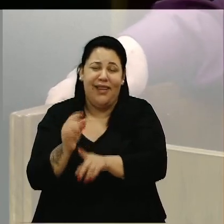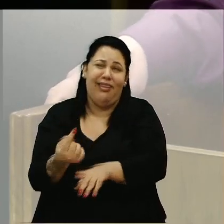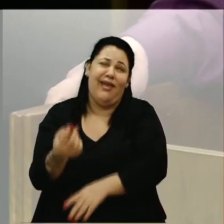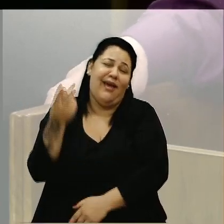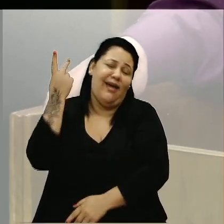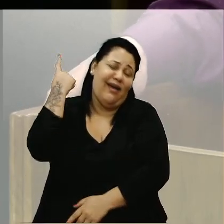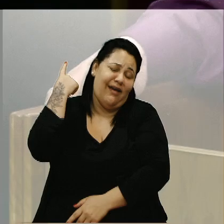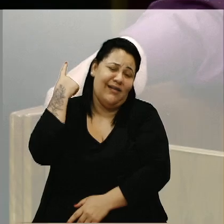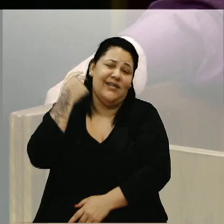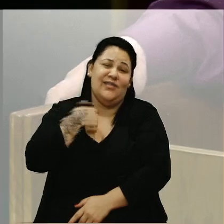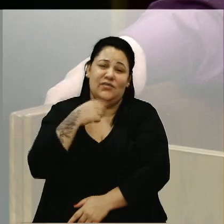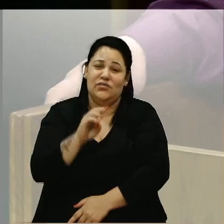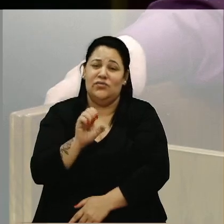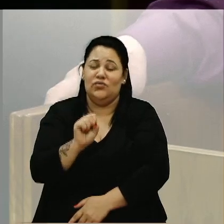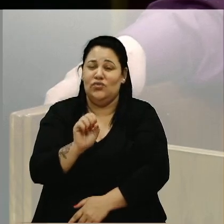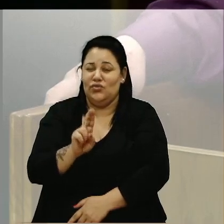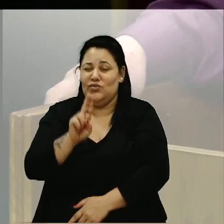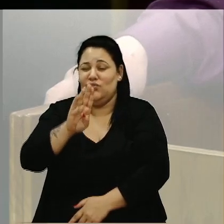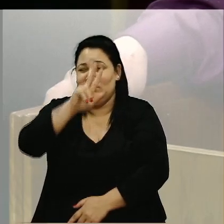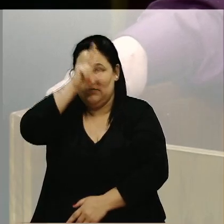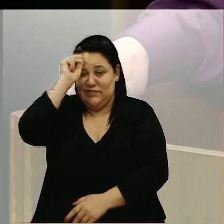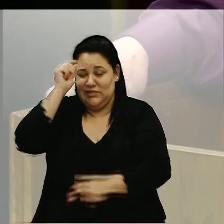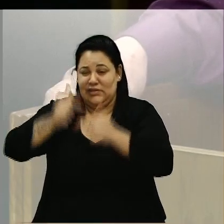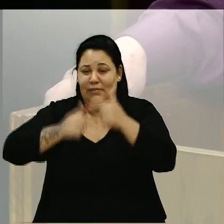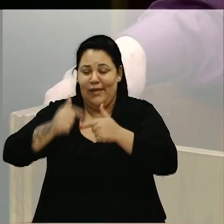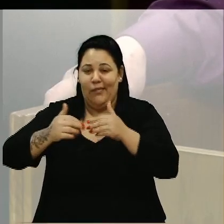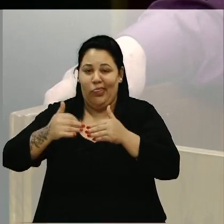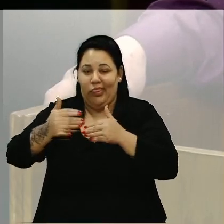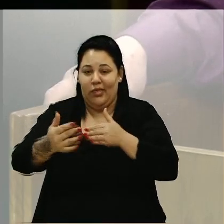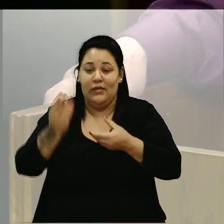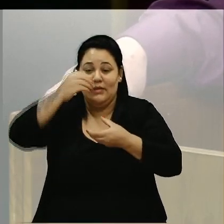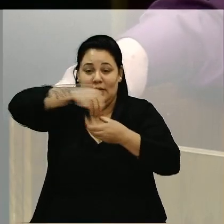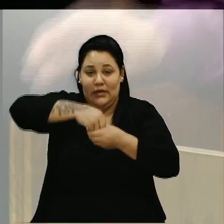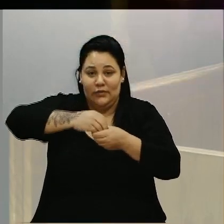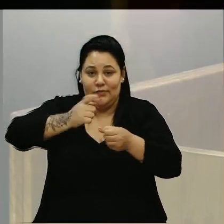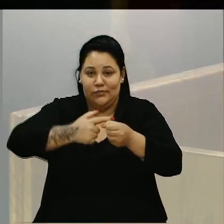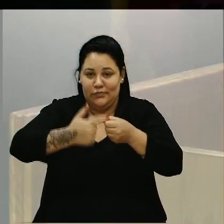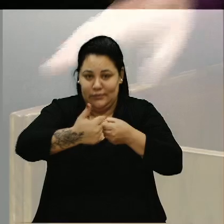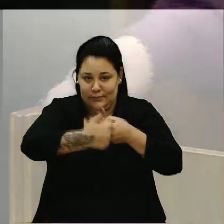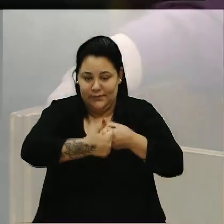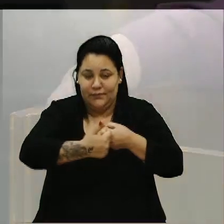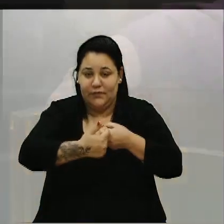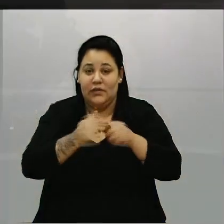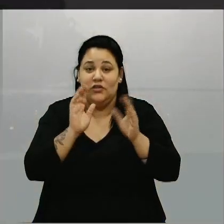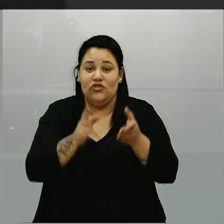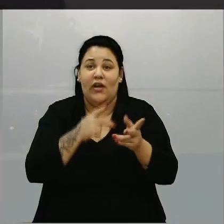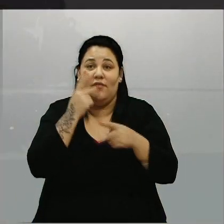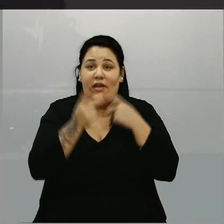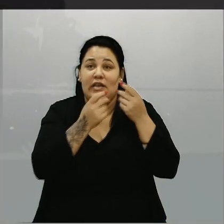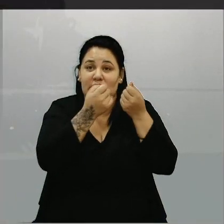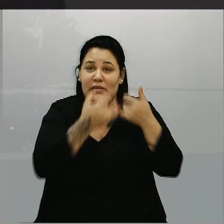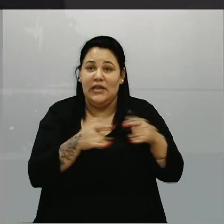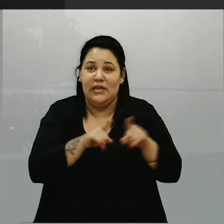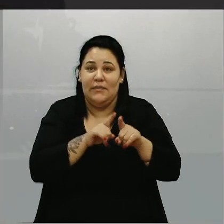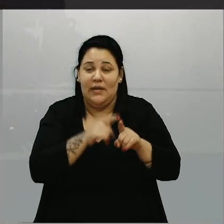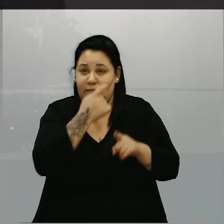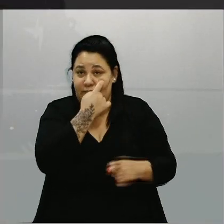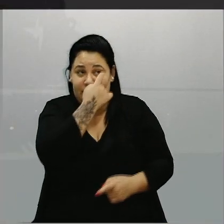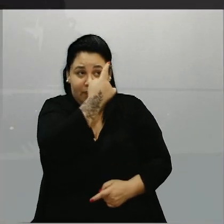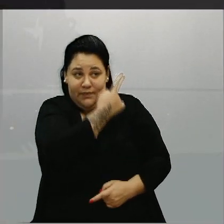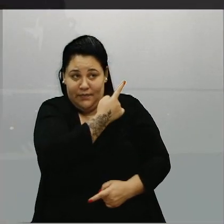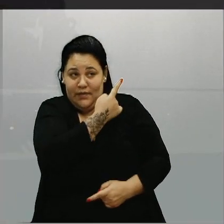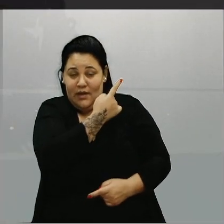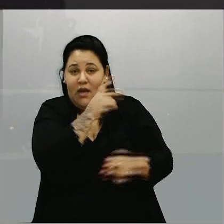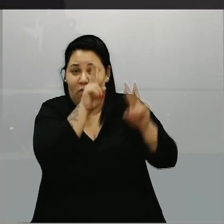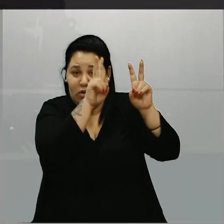eu era subprefeito ao longo dos distritos. E ali eu já falei, é um dos assuntos também que